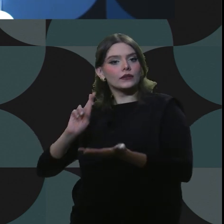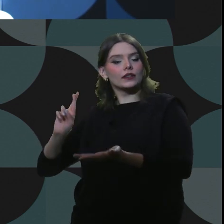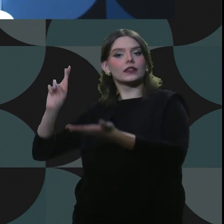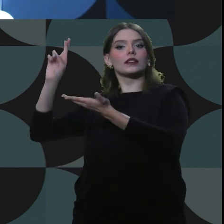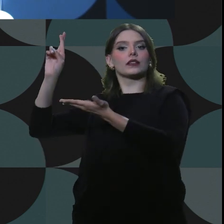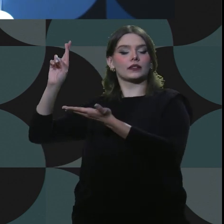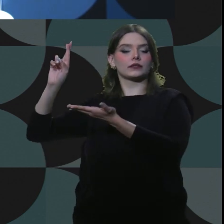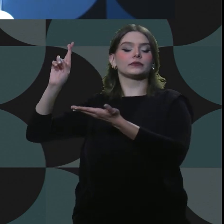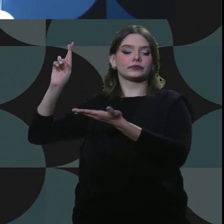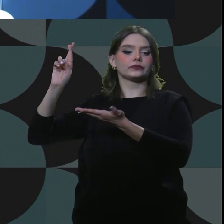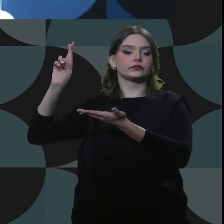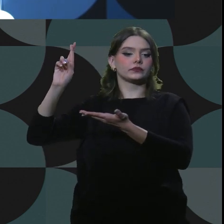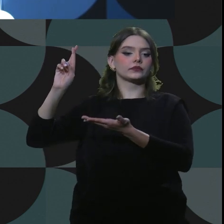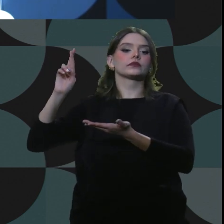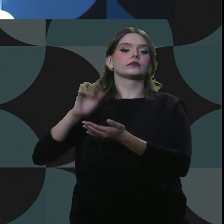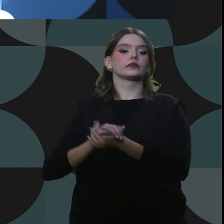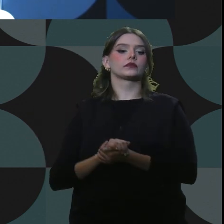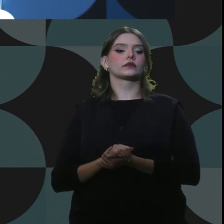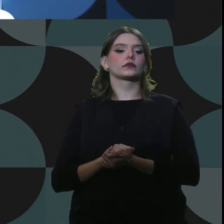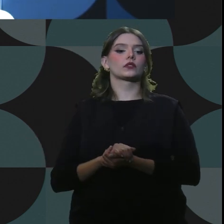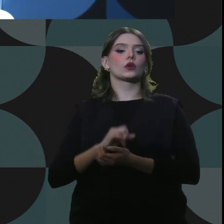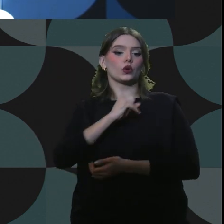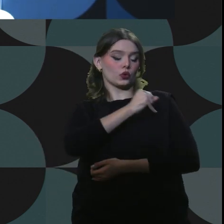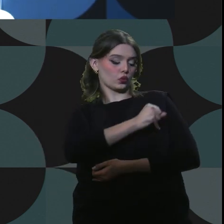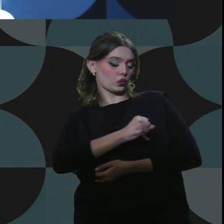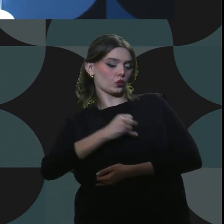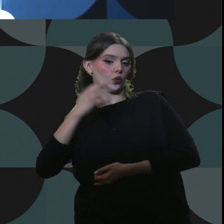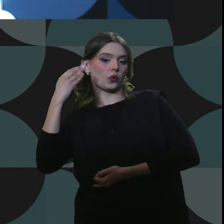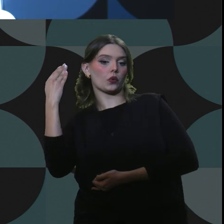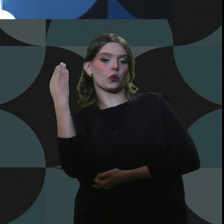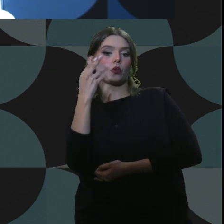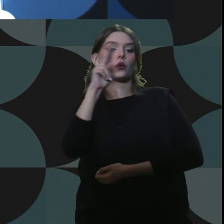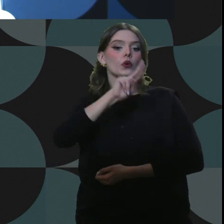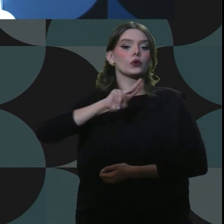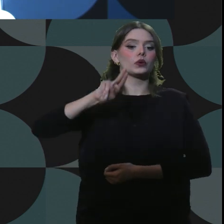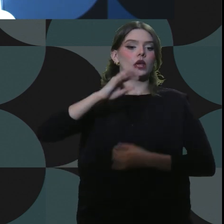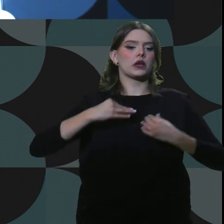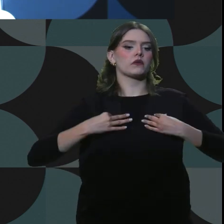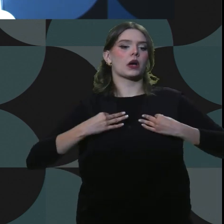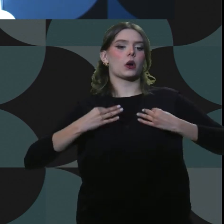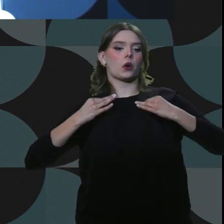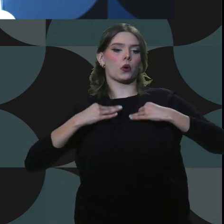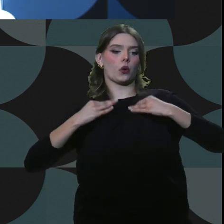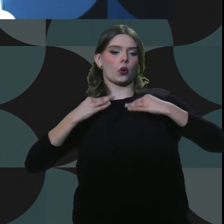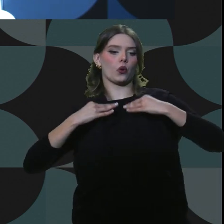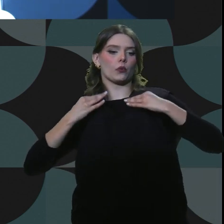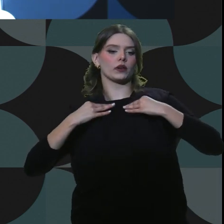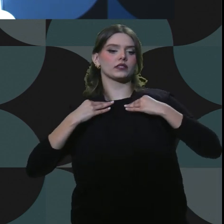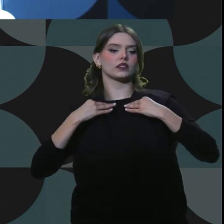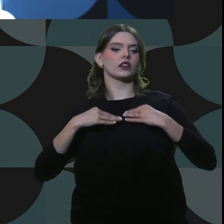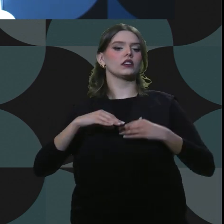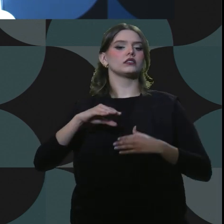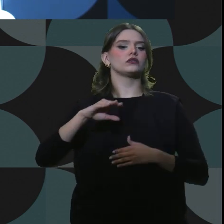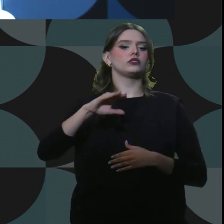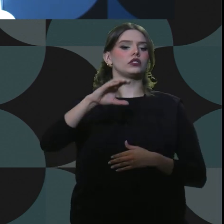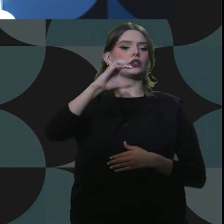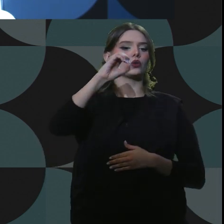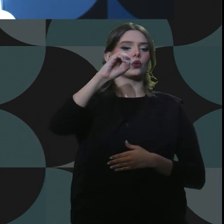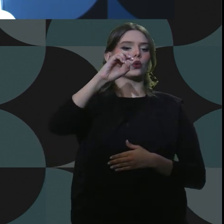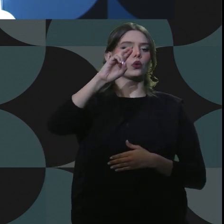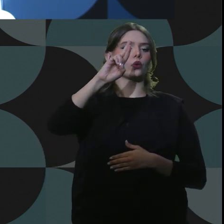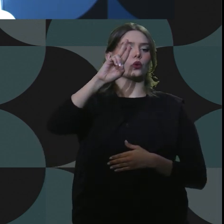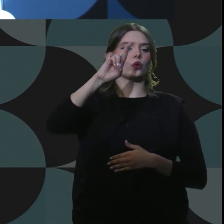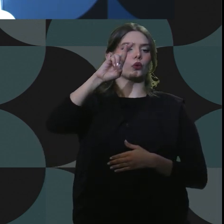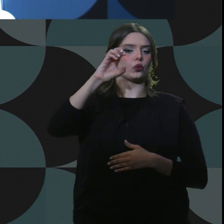suas veredas. Usava João vestes de pelos de camelo e um cinto de couro. A sua